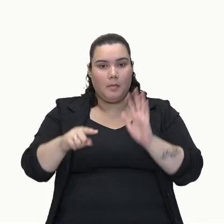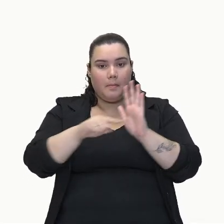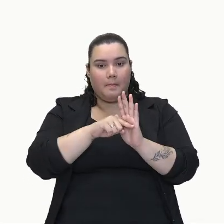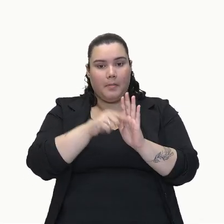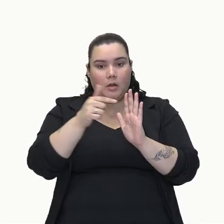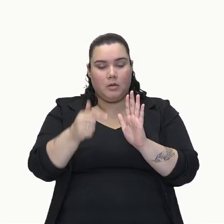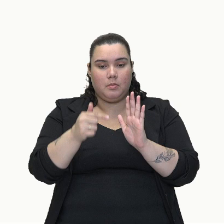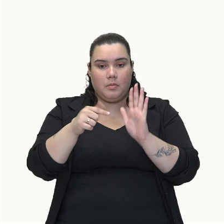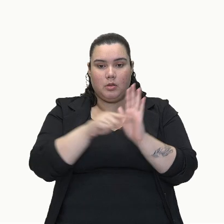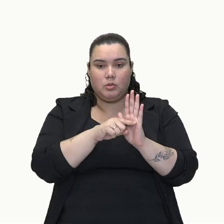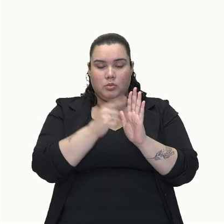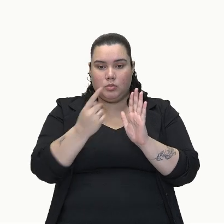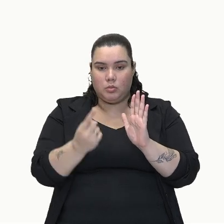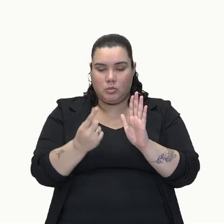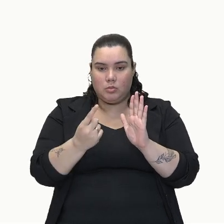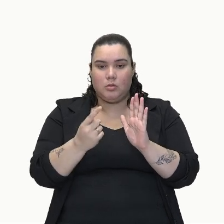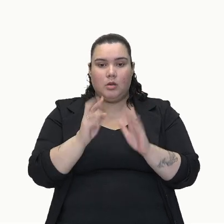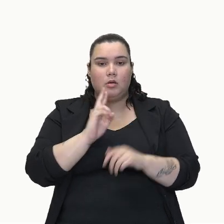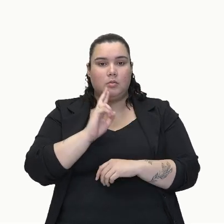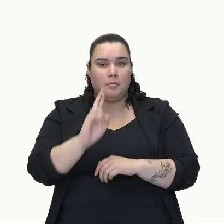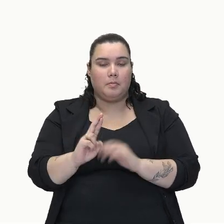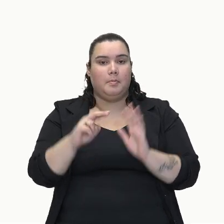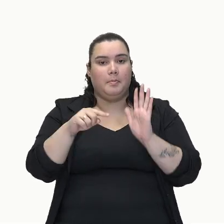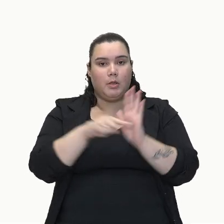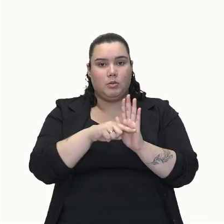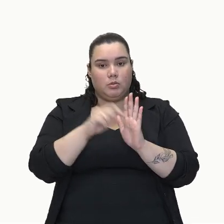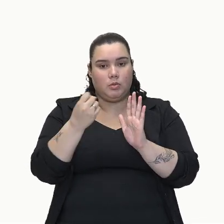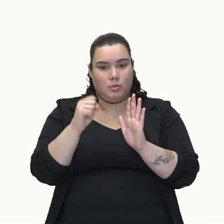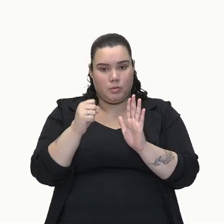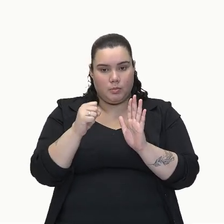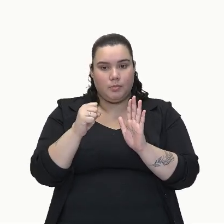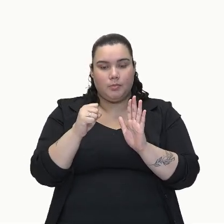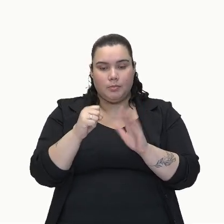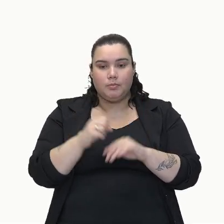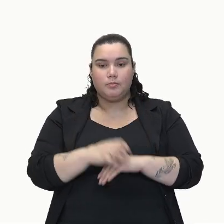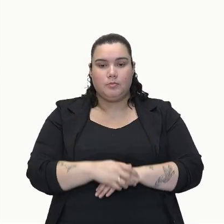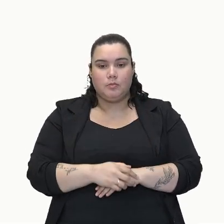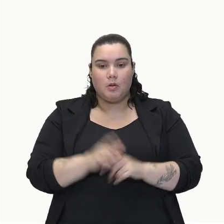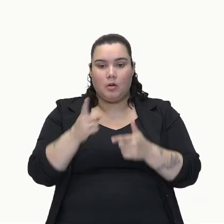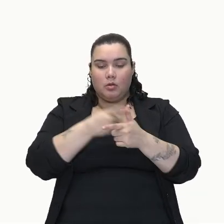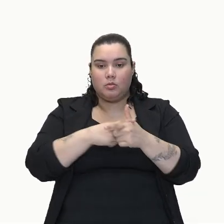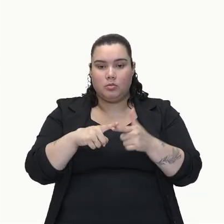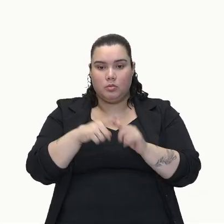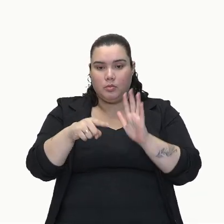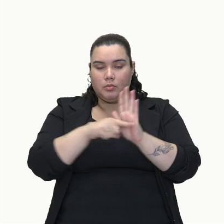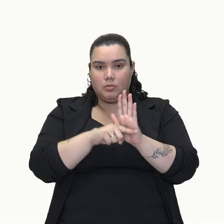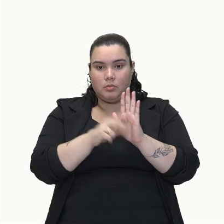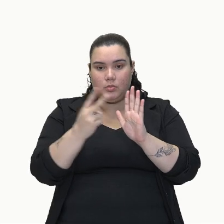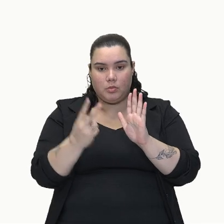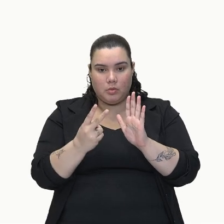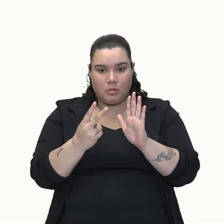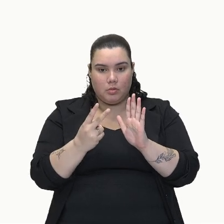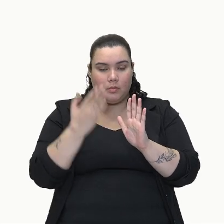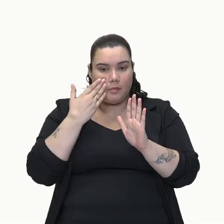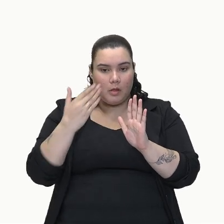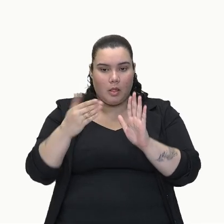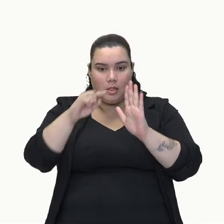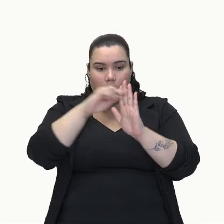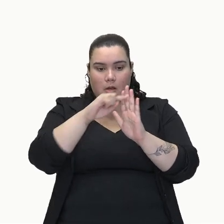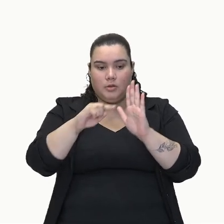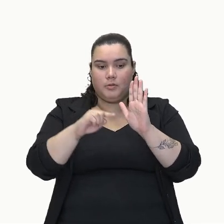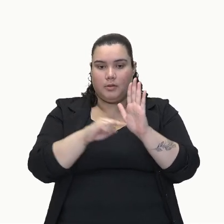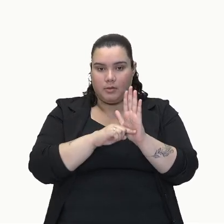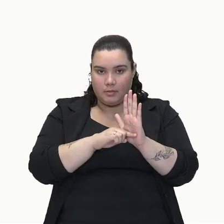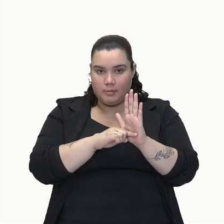menos 7 menos 1, que dá menos 8. E dividido por menos 2, olha só, novamente um